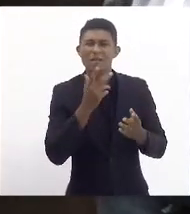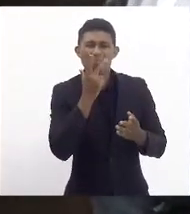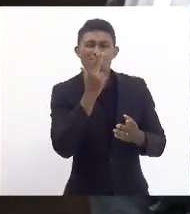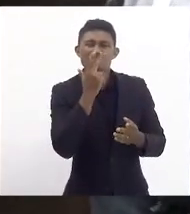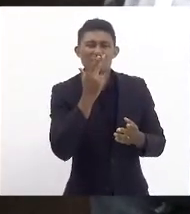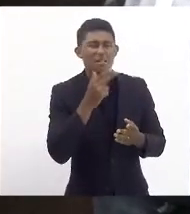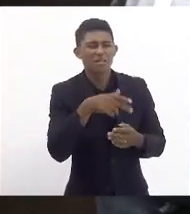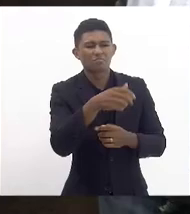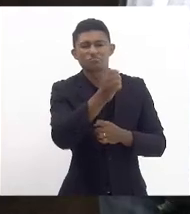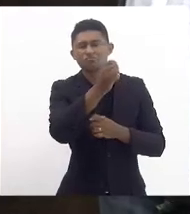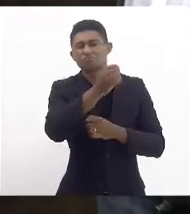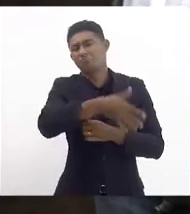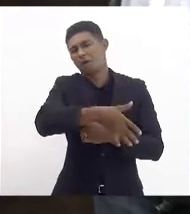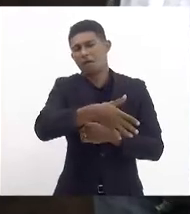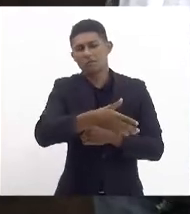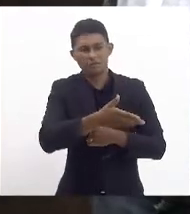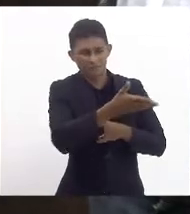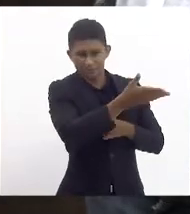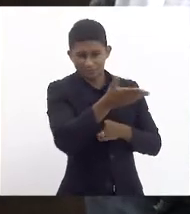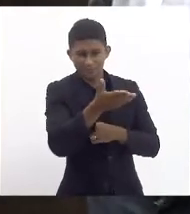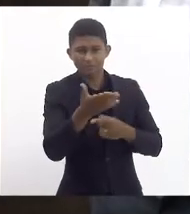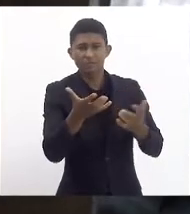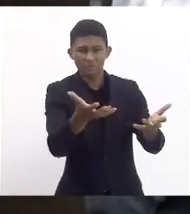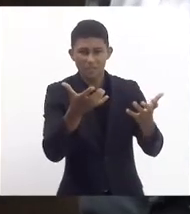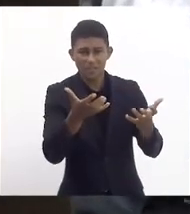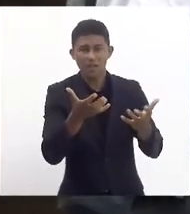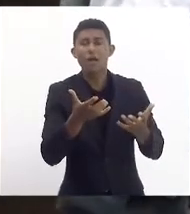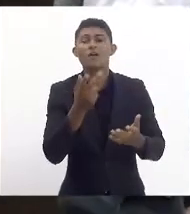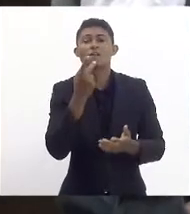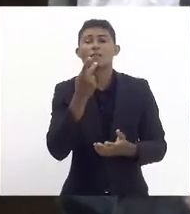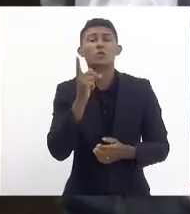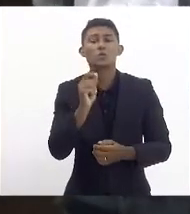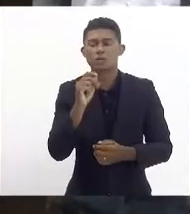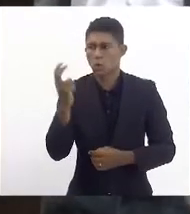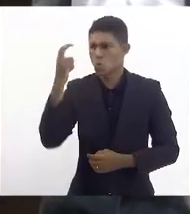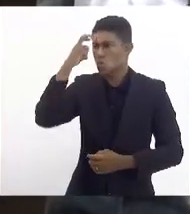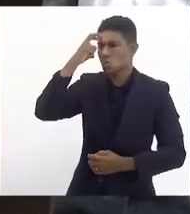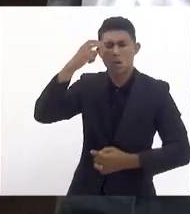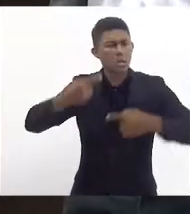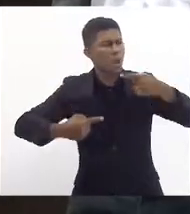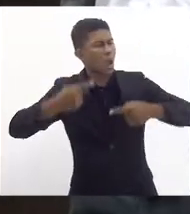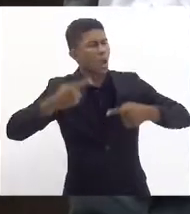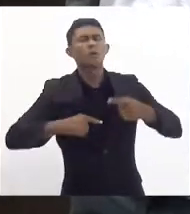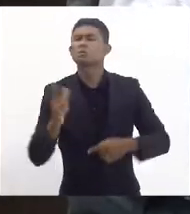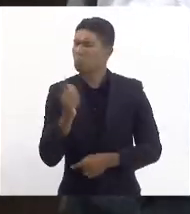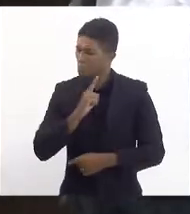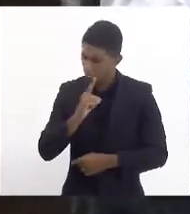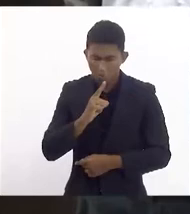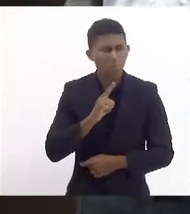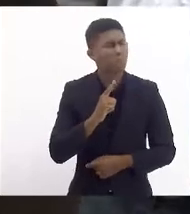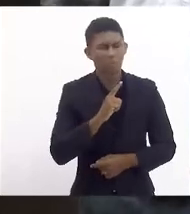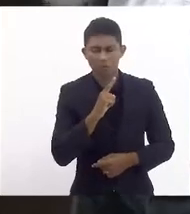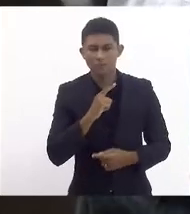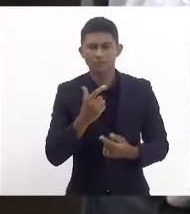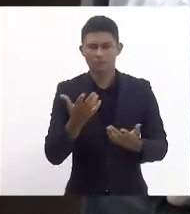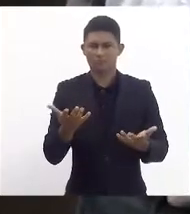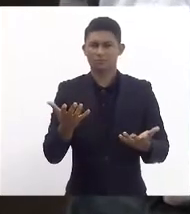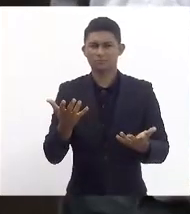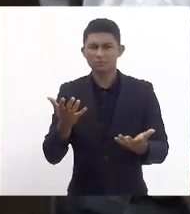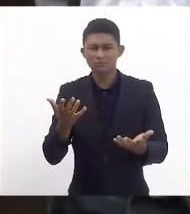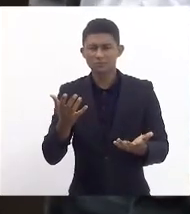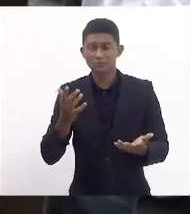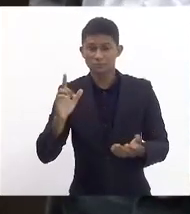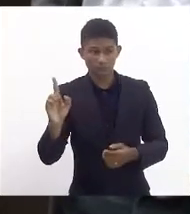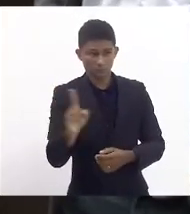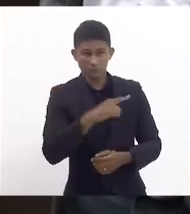vez mais fortalecer esse discurso da guerra cultural, da narrativa ideológica, e que nós,